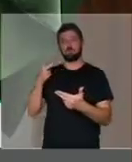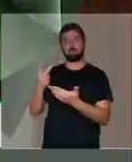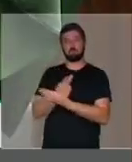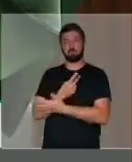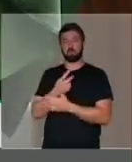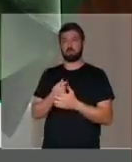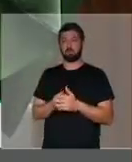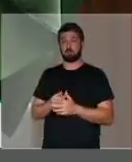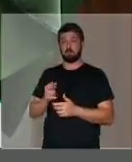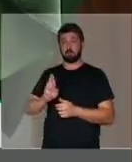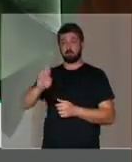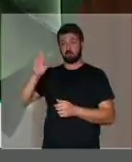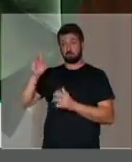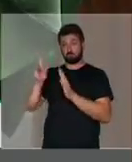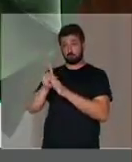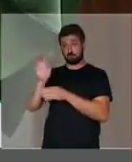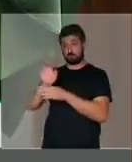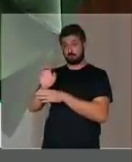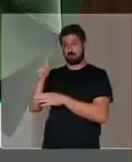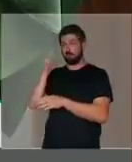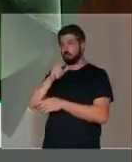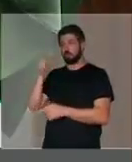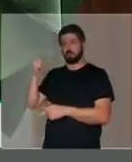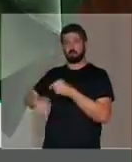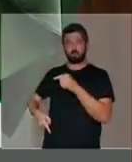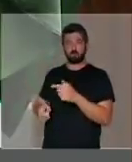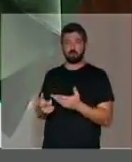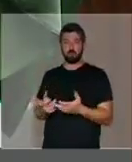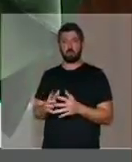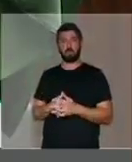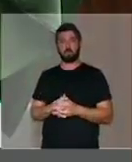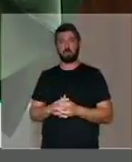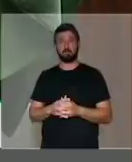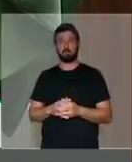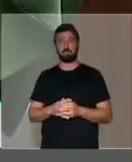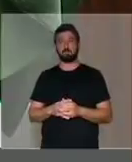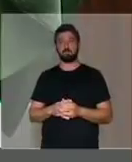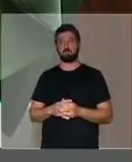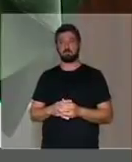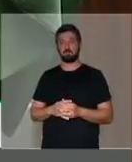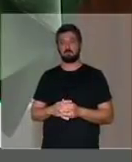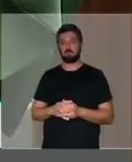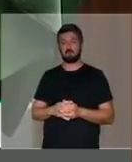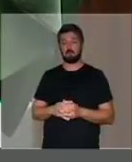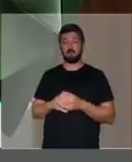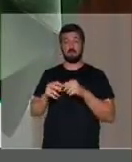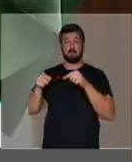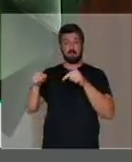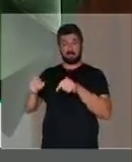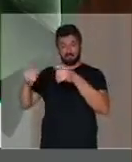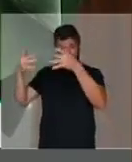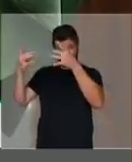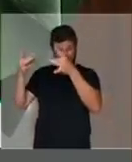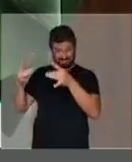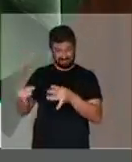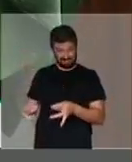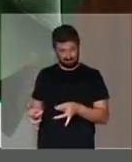coisas que as autoridades estaduais não possam impedir ou controlar. Essa descrição,